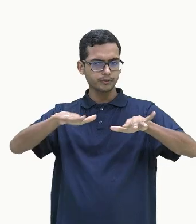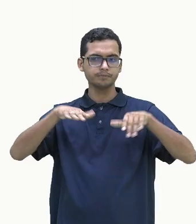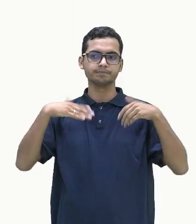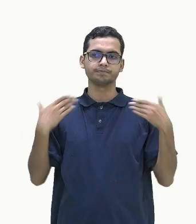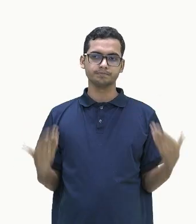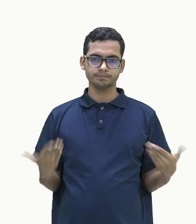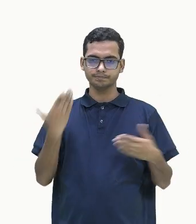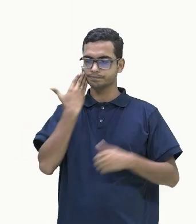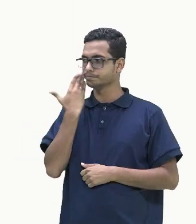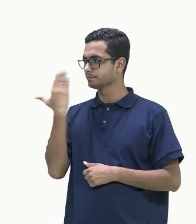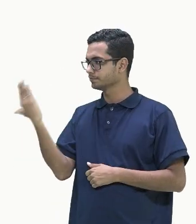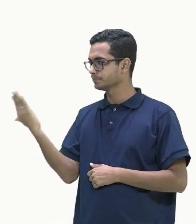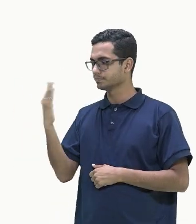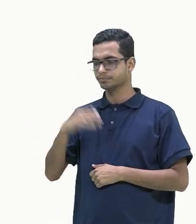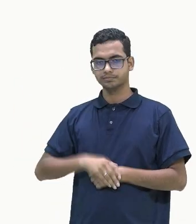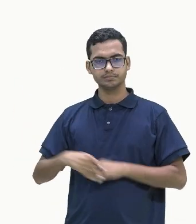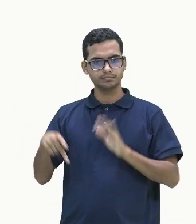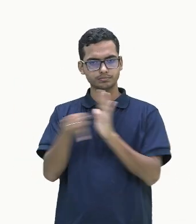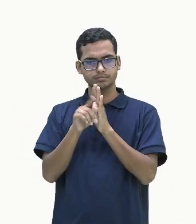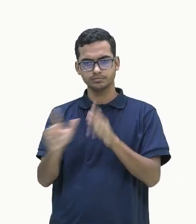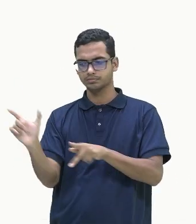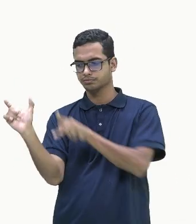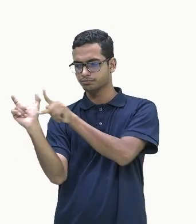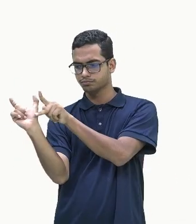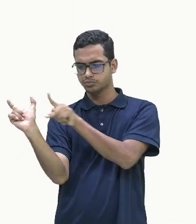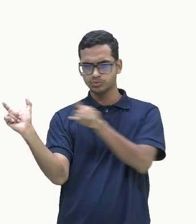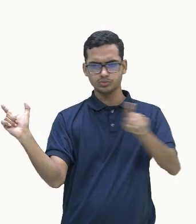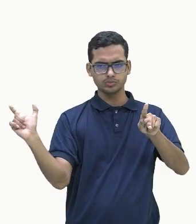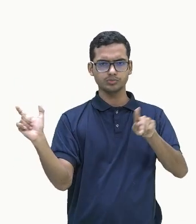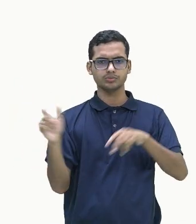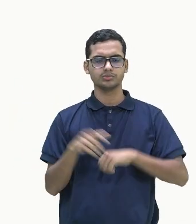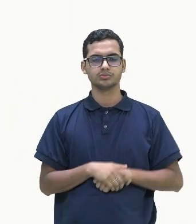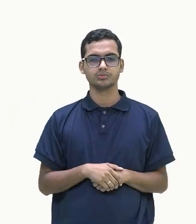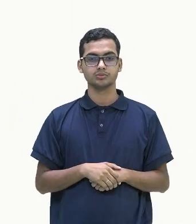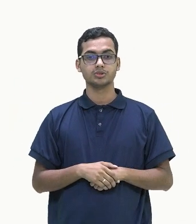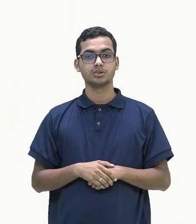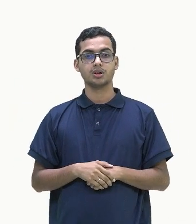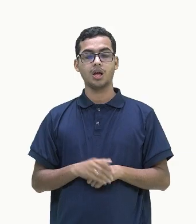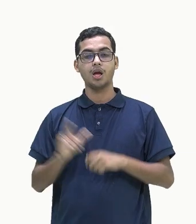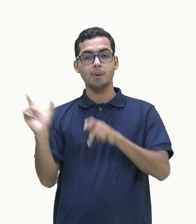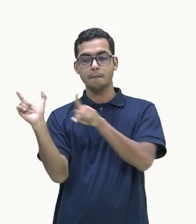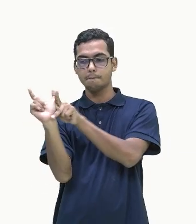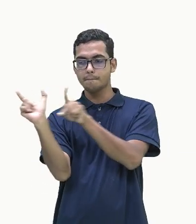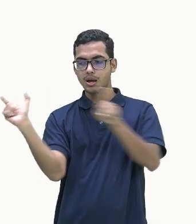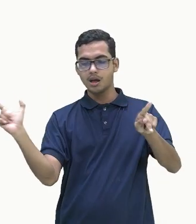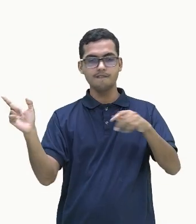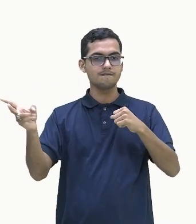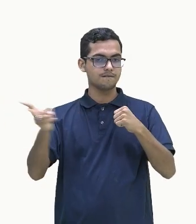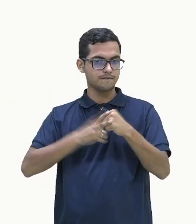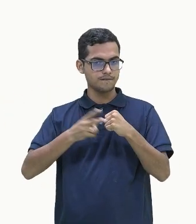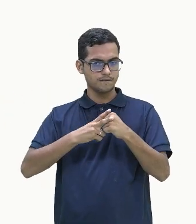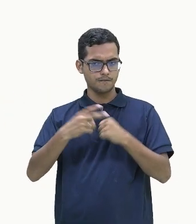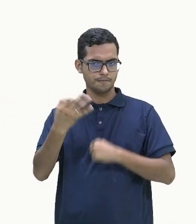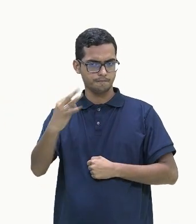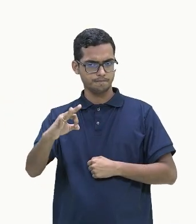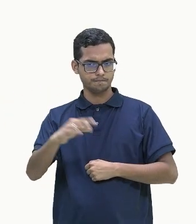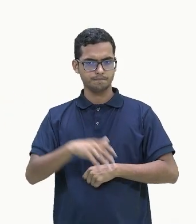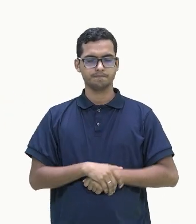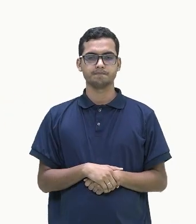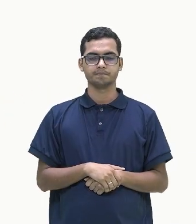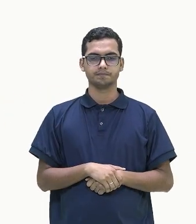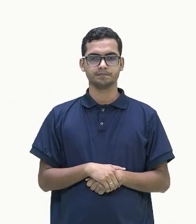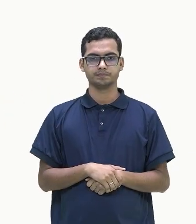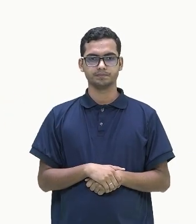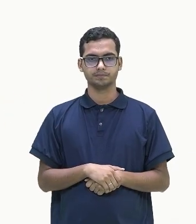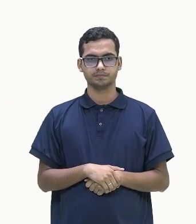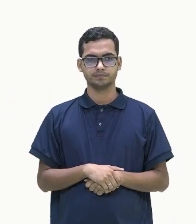Portanto, esse meu predicado é do tipo verbal, tá? E aí, pessoal, lá